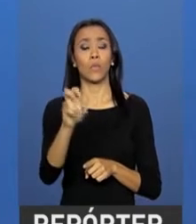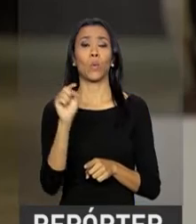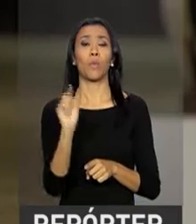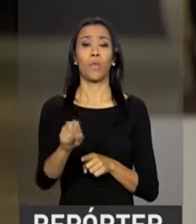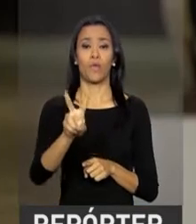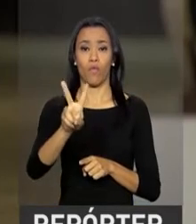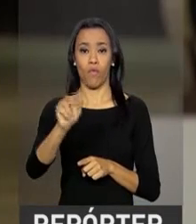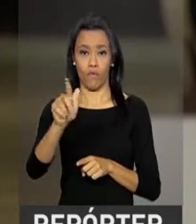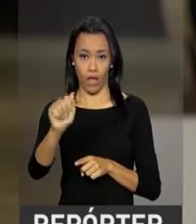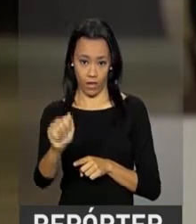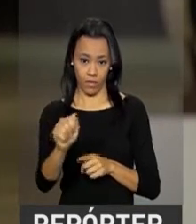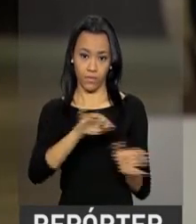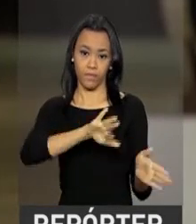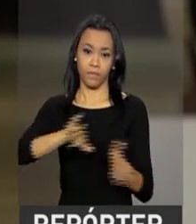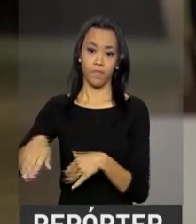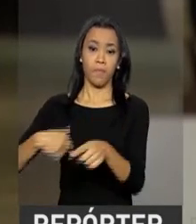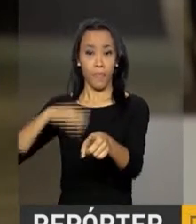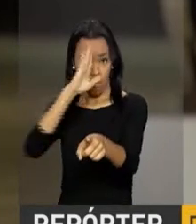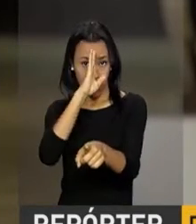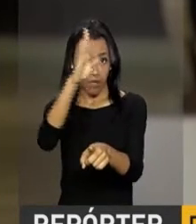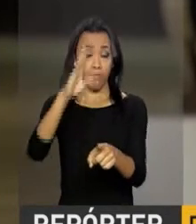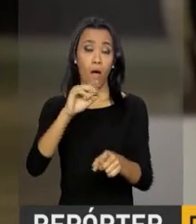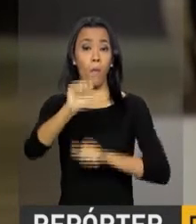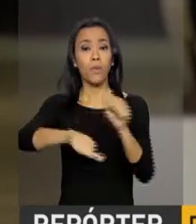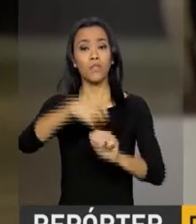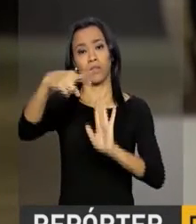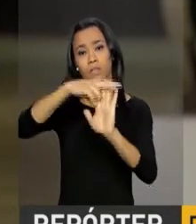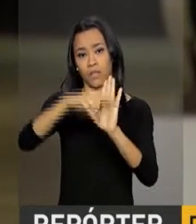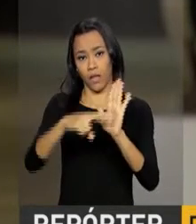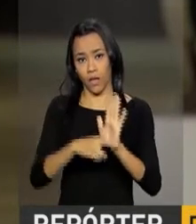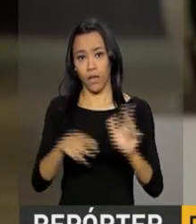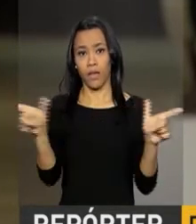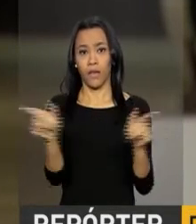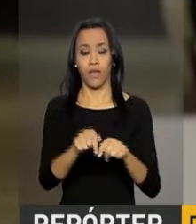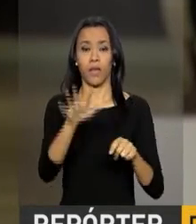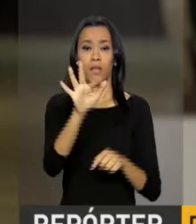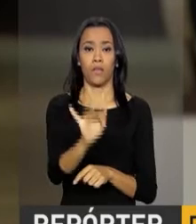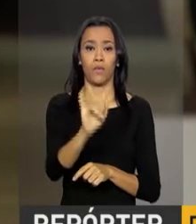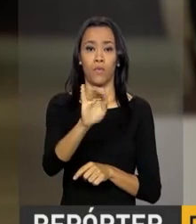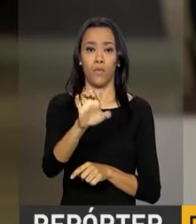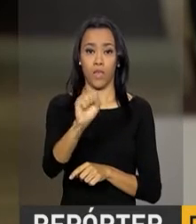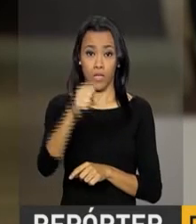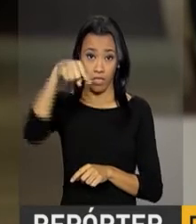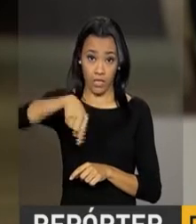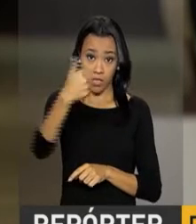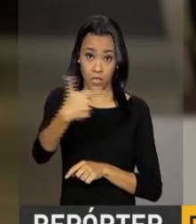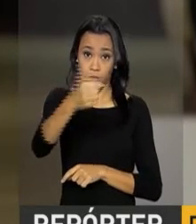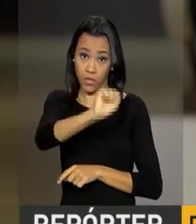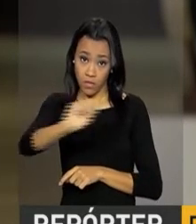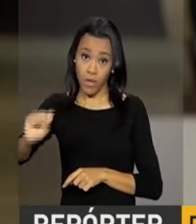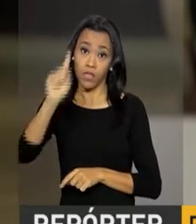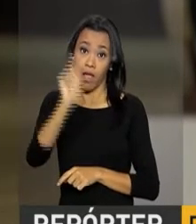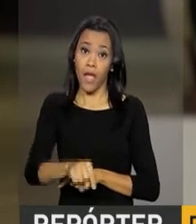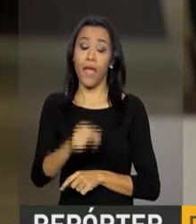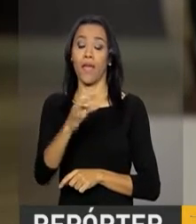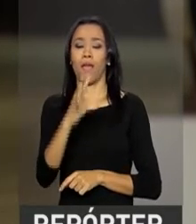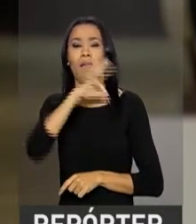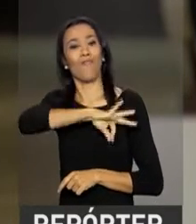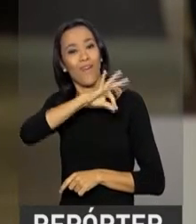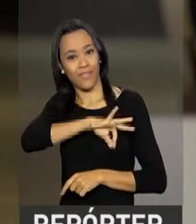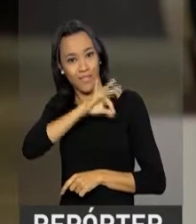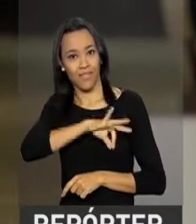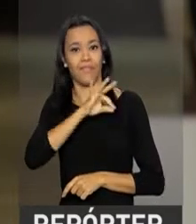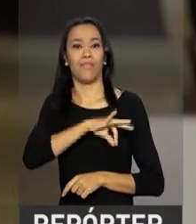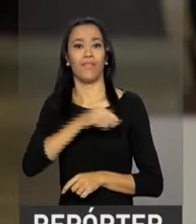vagas. A principal mudança nas regras do FIES para este segundo semestre é a elevação do teto de renda para conseguir o